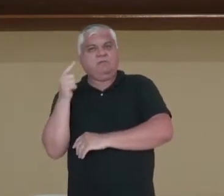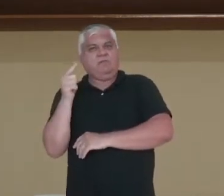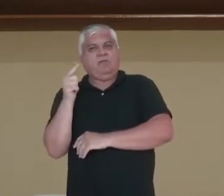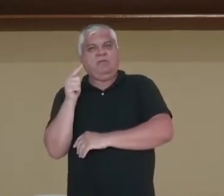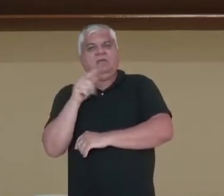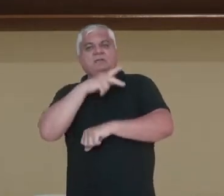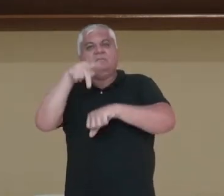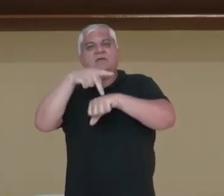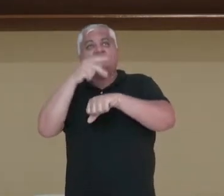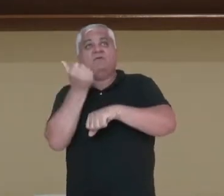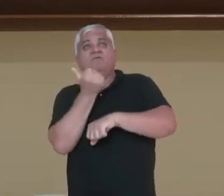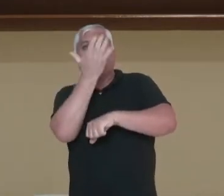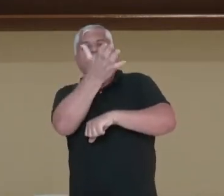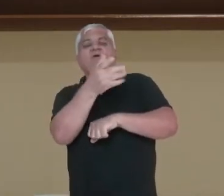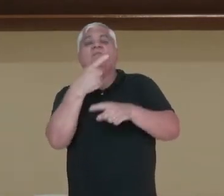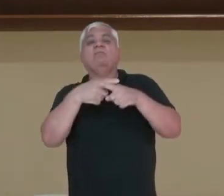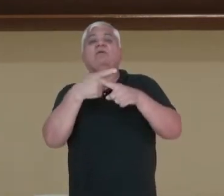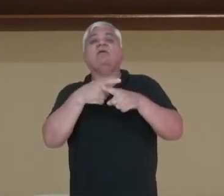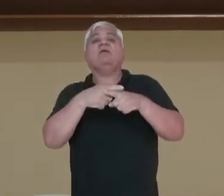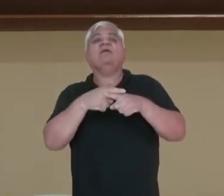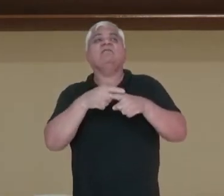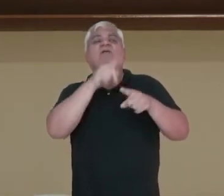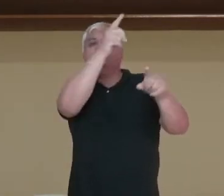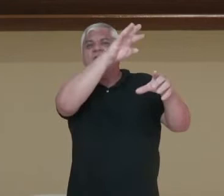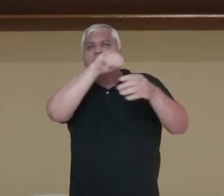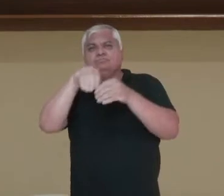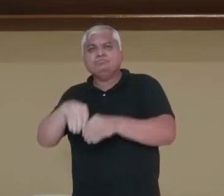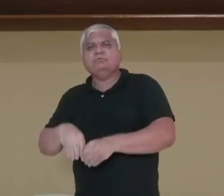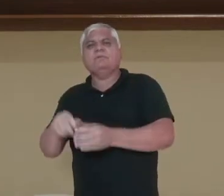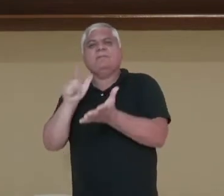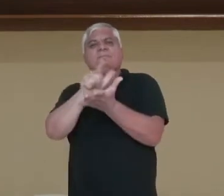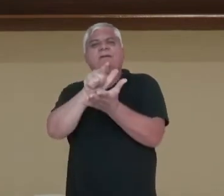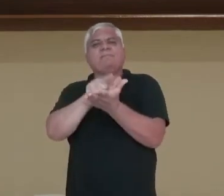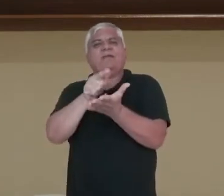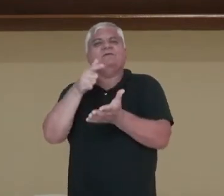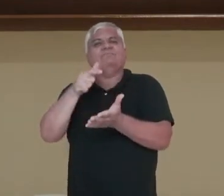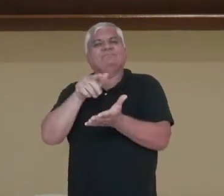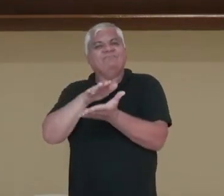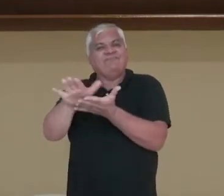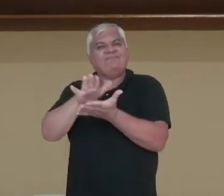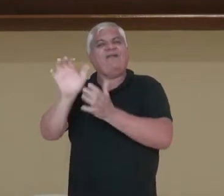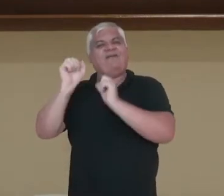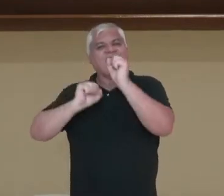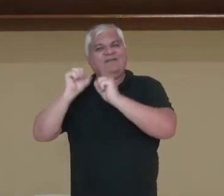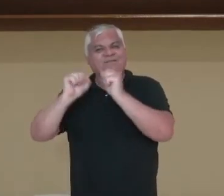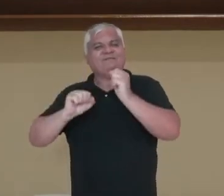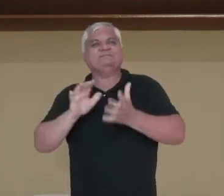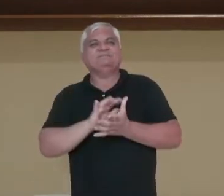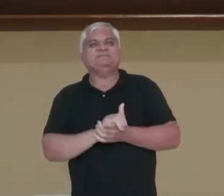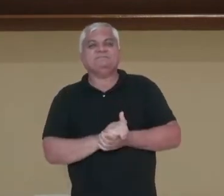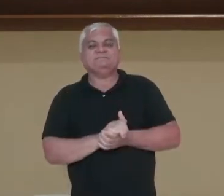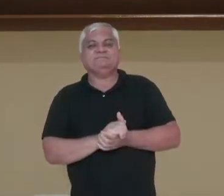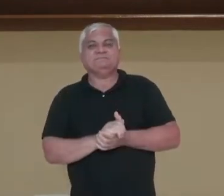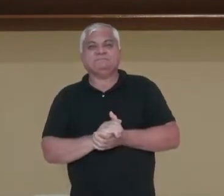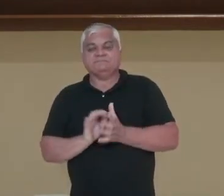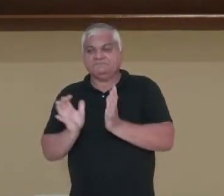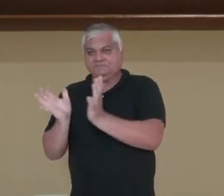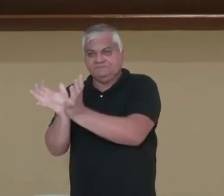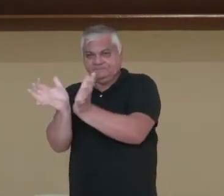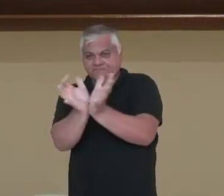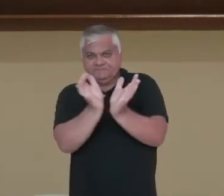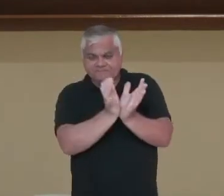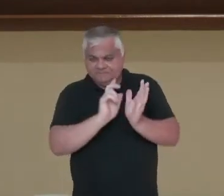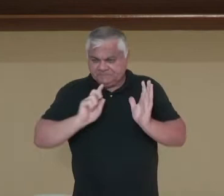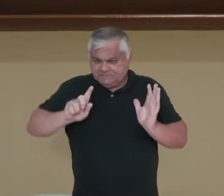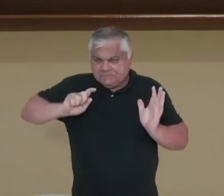cá justamente para a produção de papel, por exemplo, papel e celulose. Tá? Dentro desta classificação das gimnospermas,